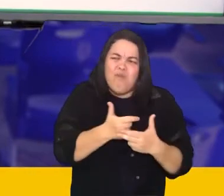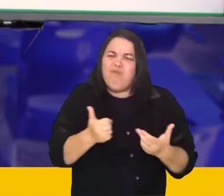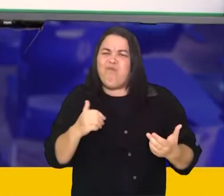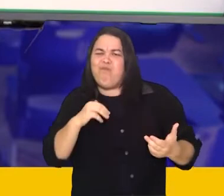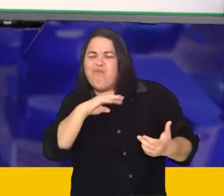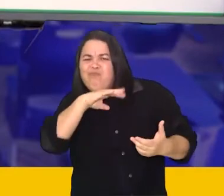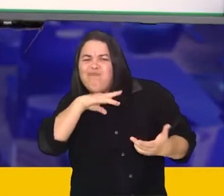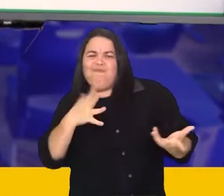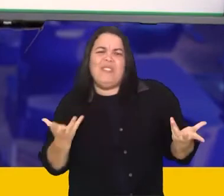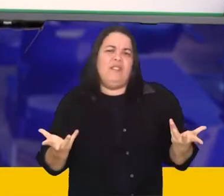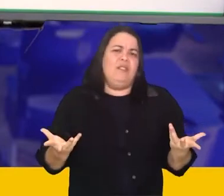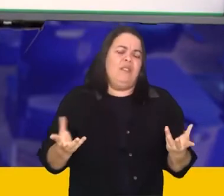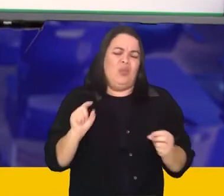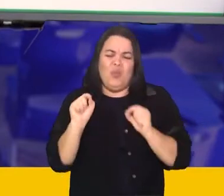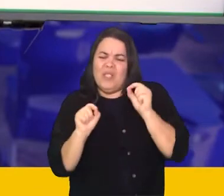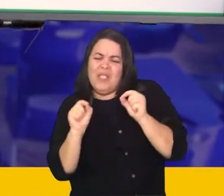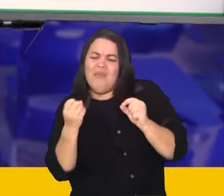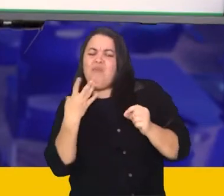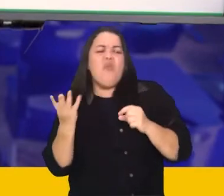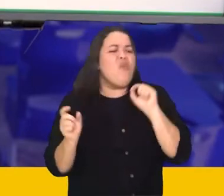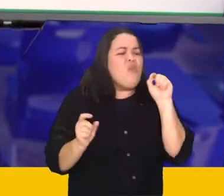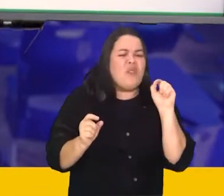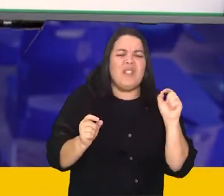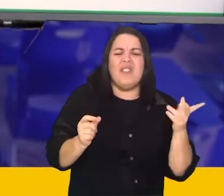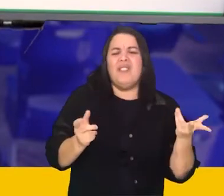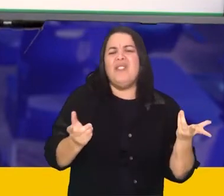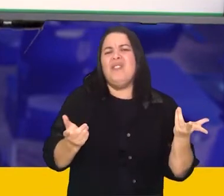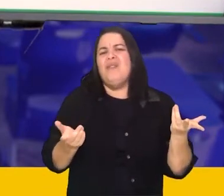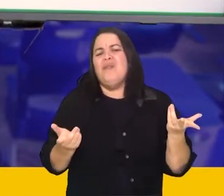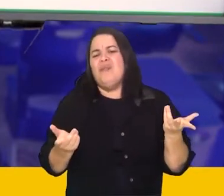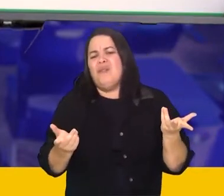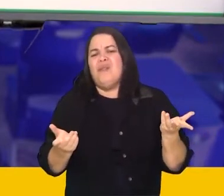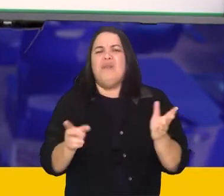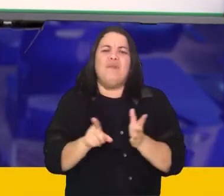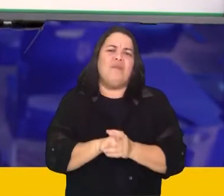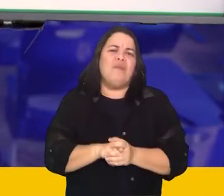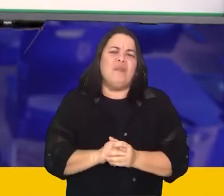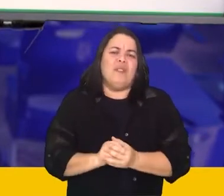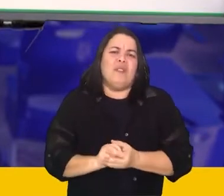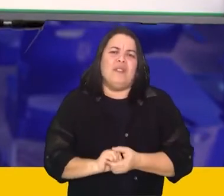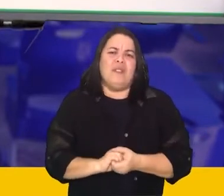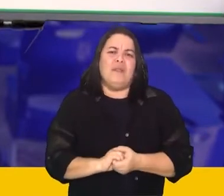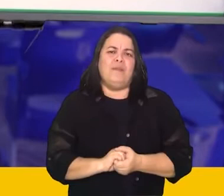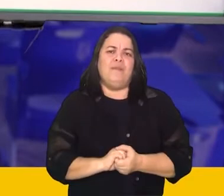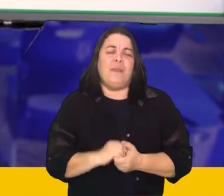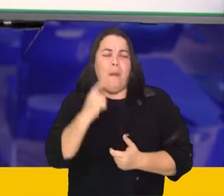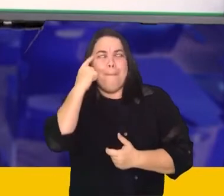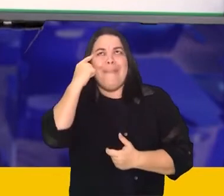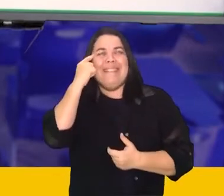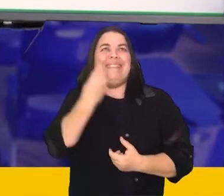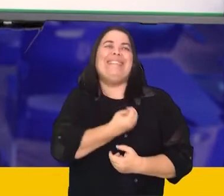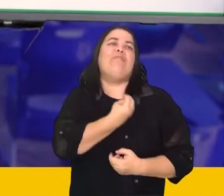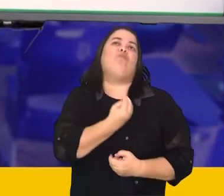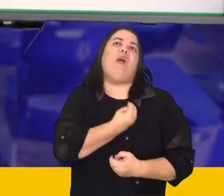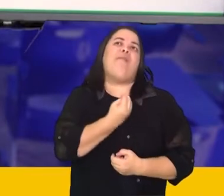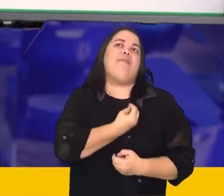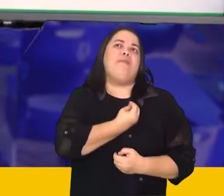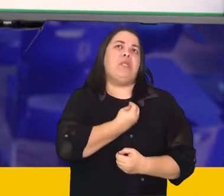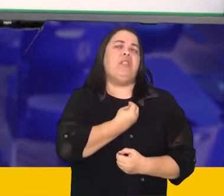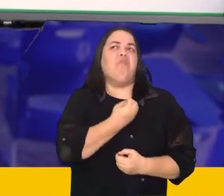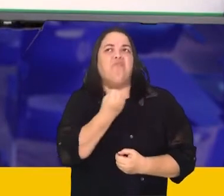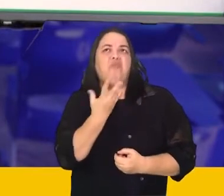de bom, o que não foi interessante, quais foram os sofrimentos. Então, pensando na vida, fazendo um balanço da sua vida, dos